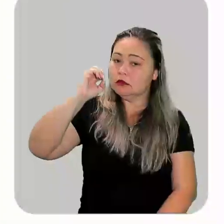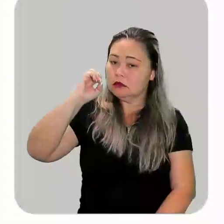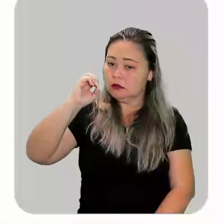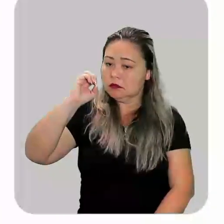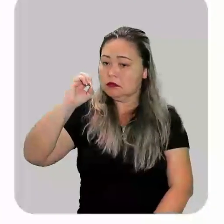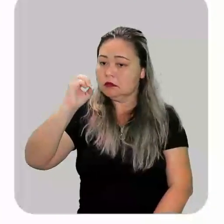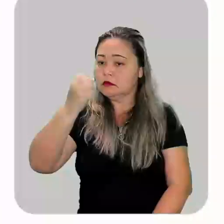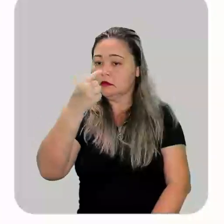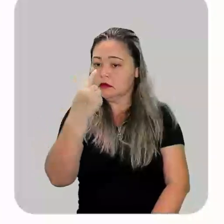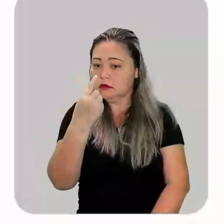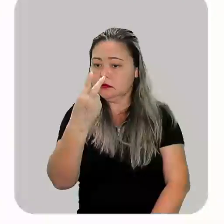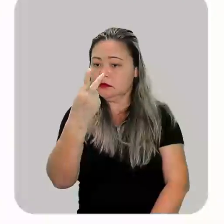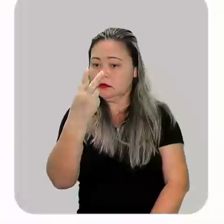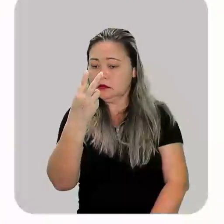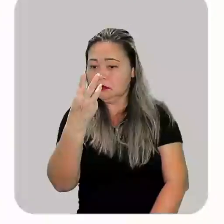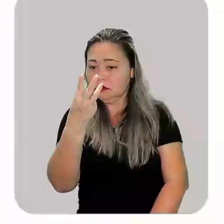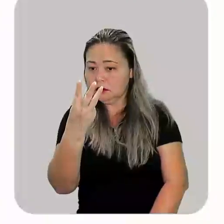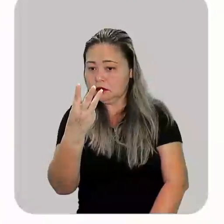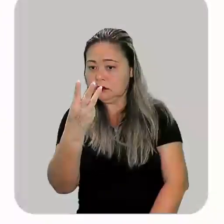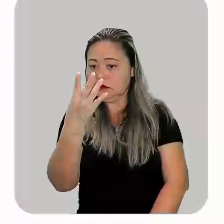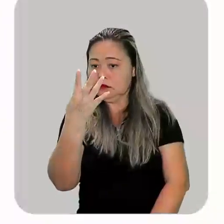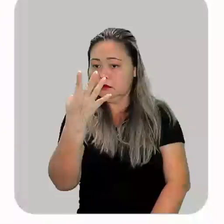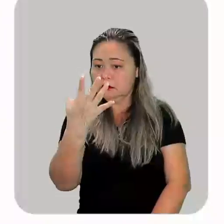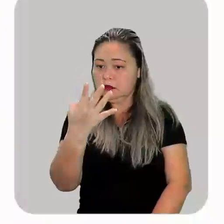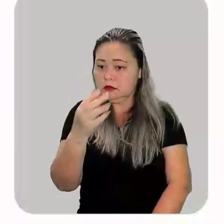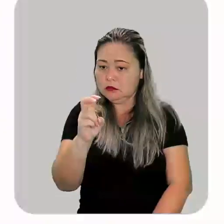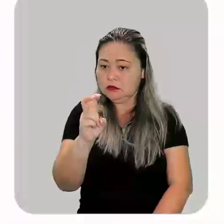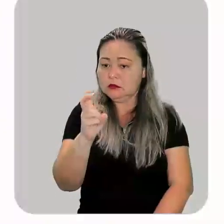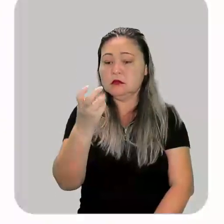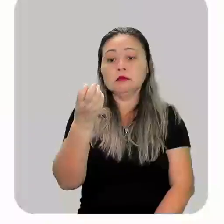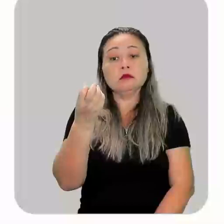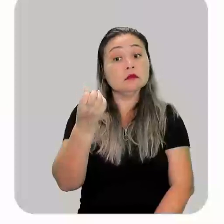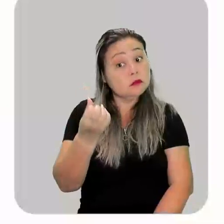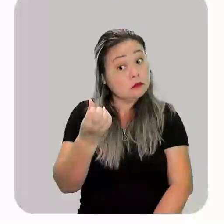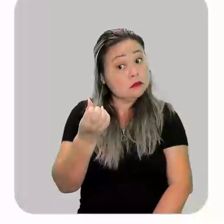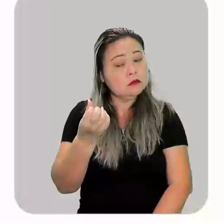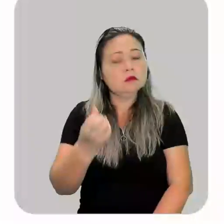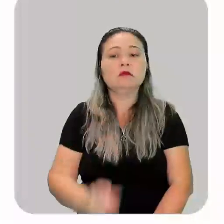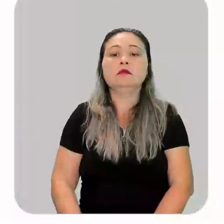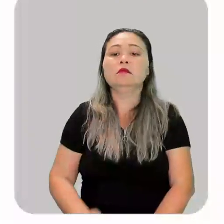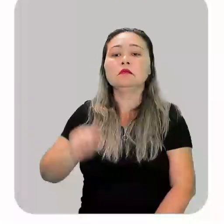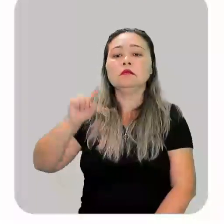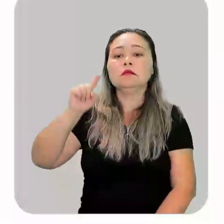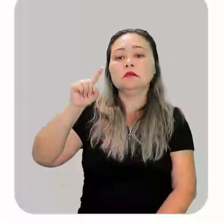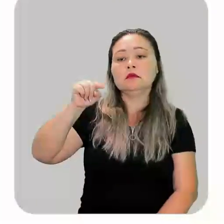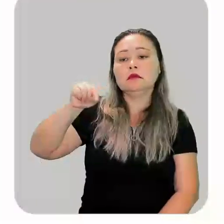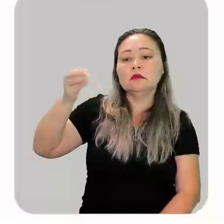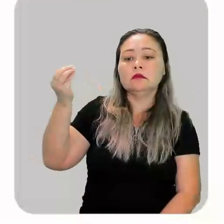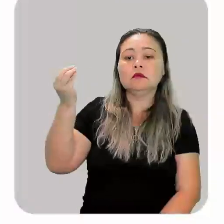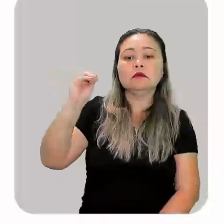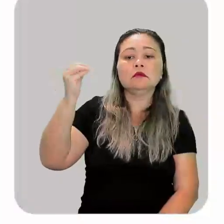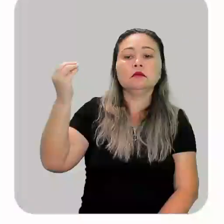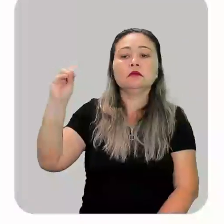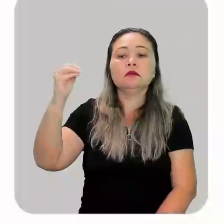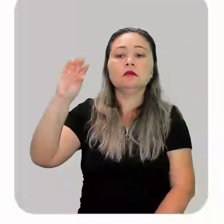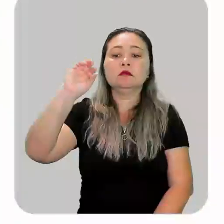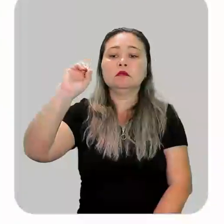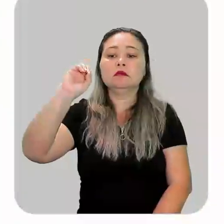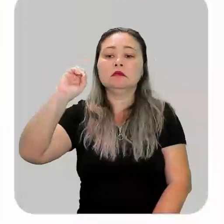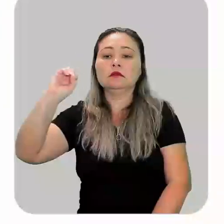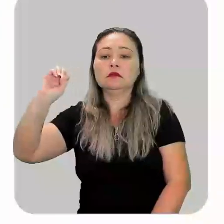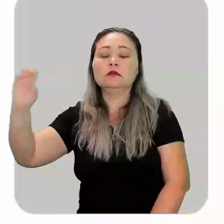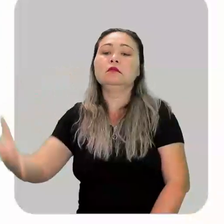1, 2, 3, 4, 5, 6. Então vamos completar aí com zeros,